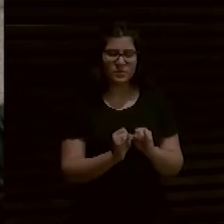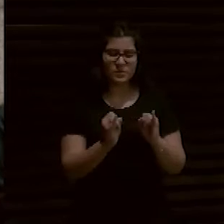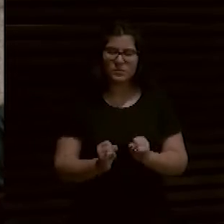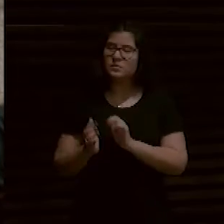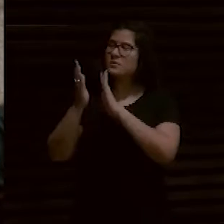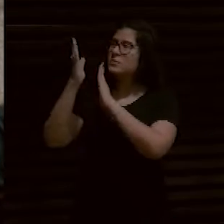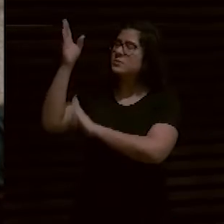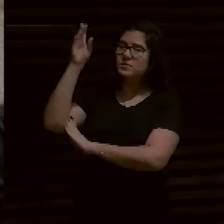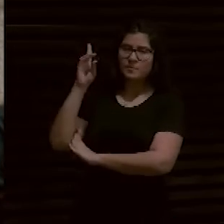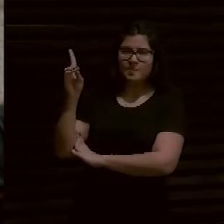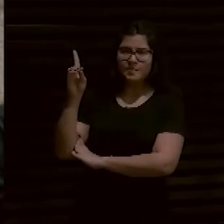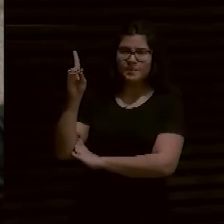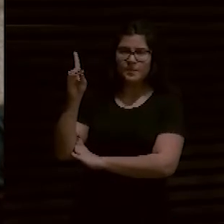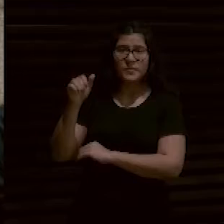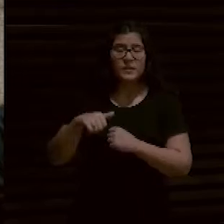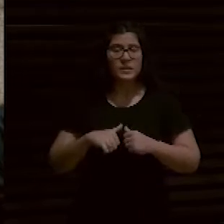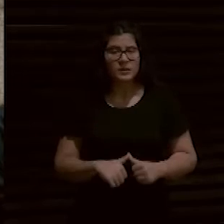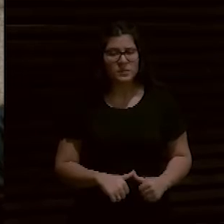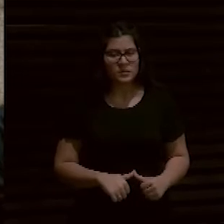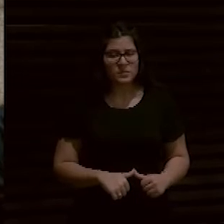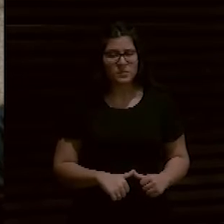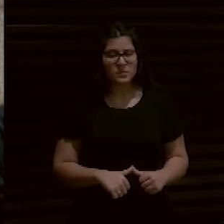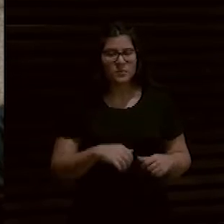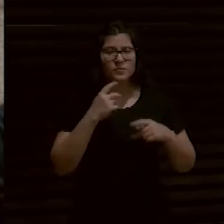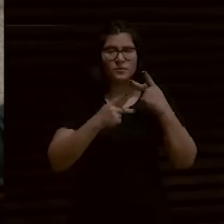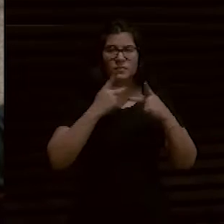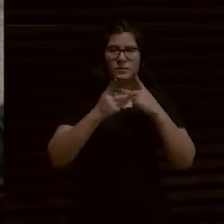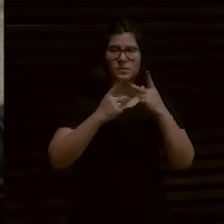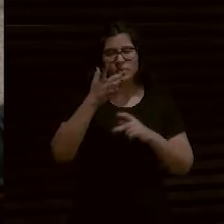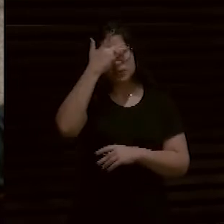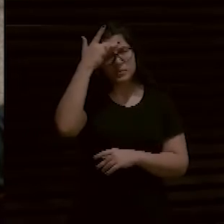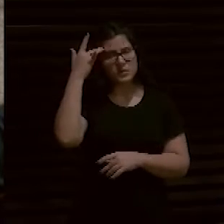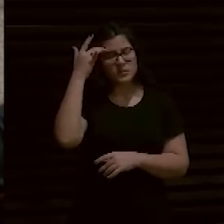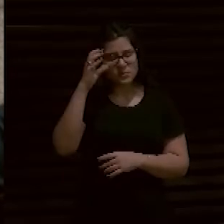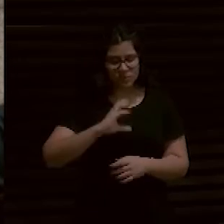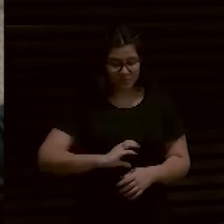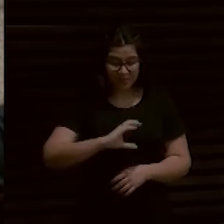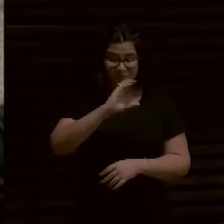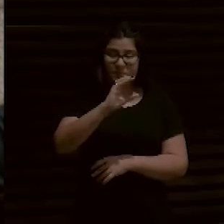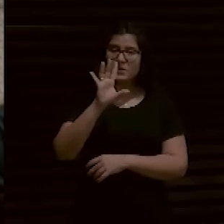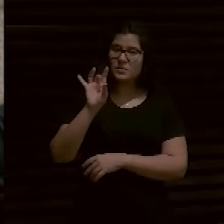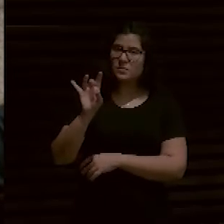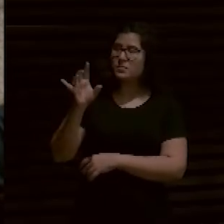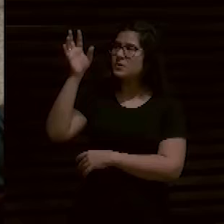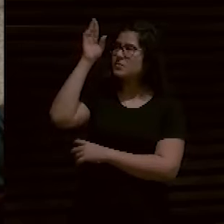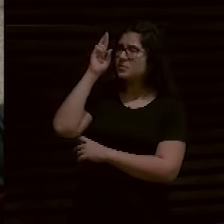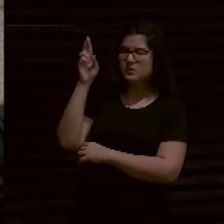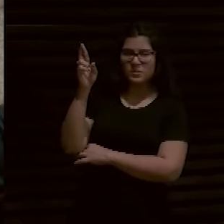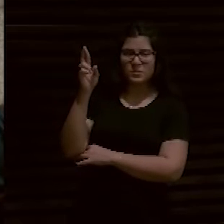mim. Isso é dito para que o homem confie no Senhor e